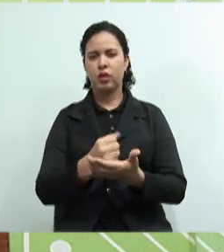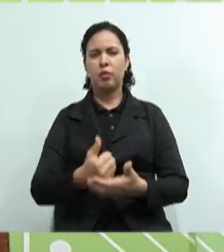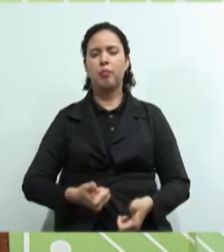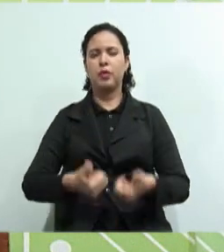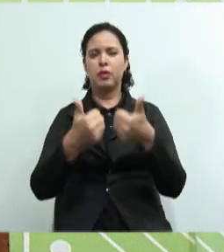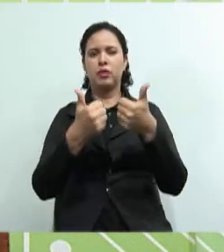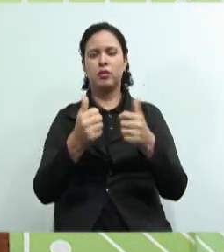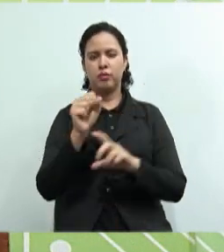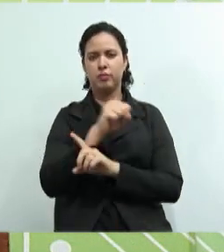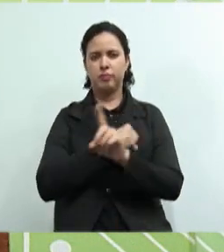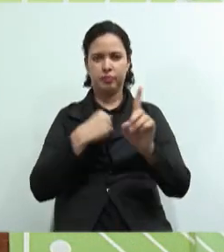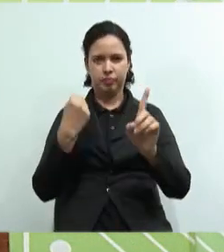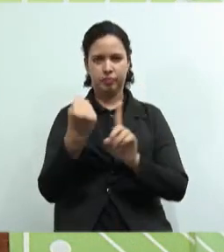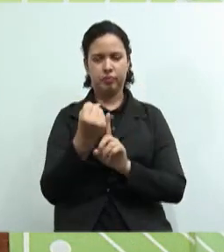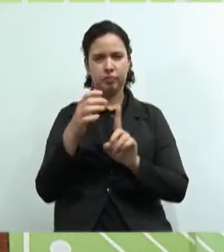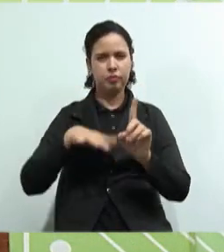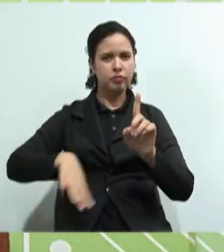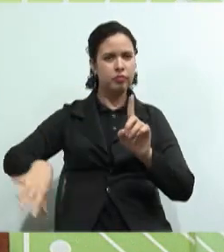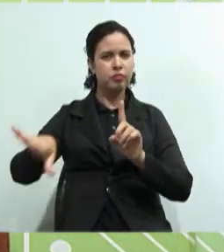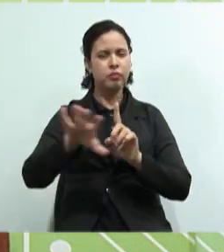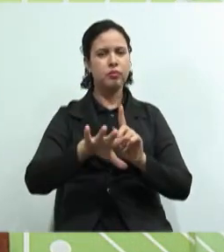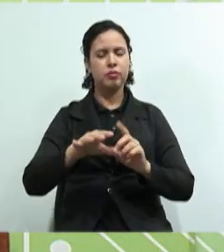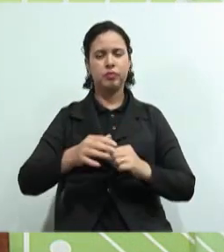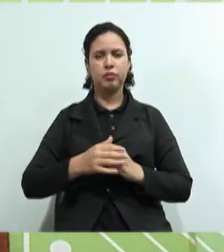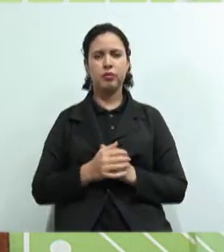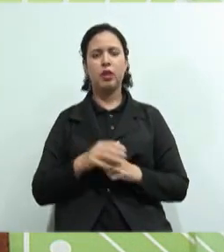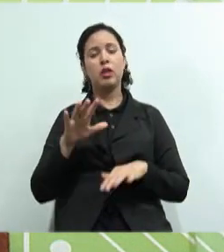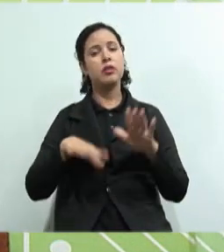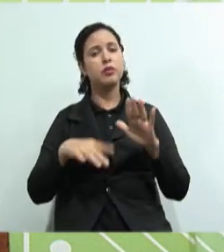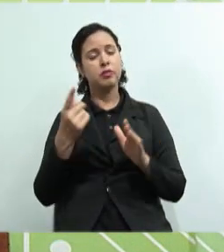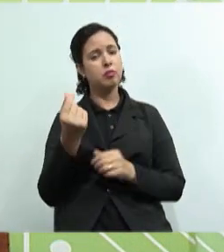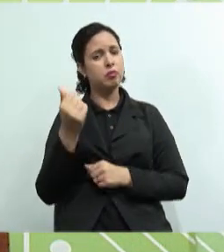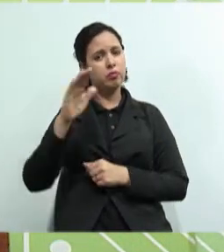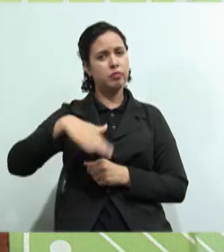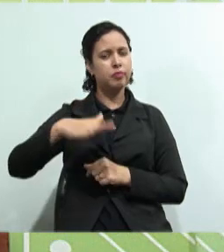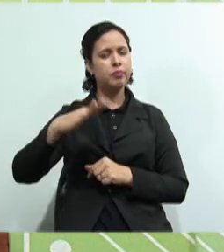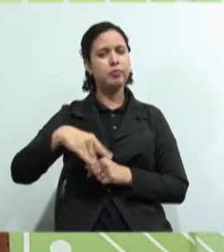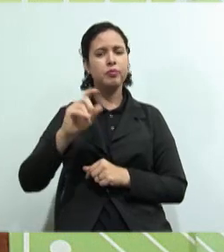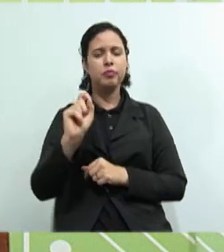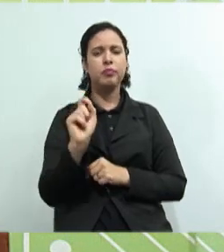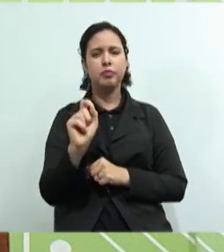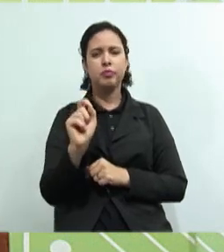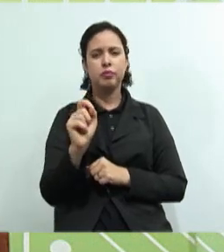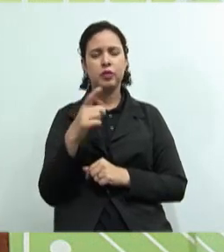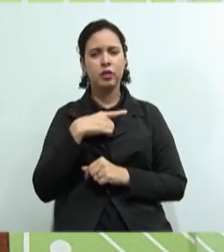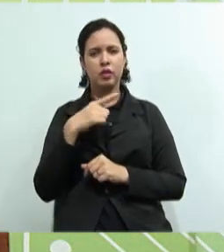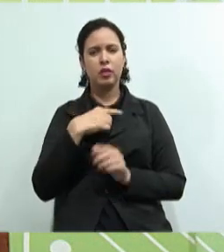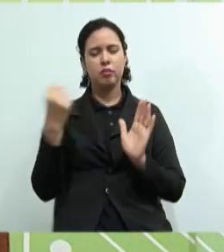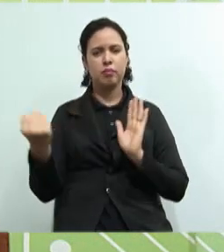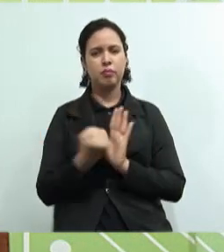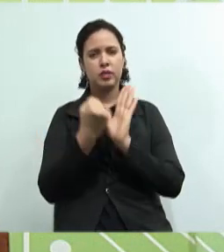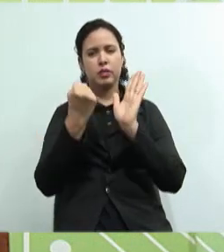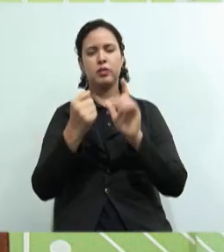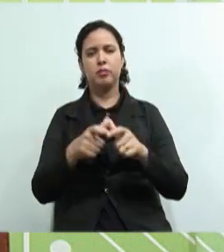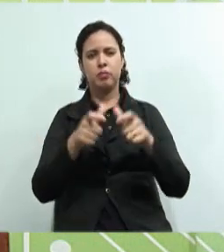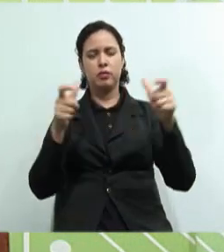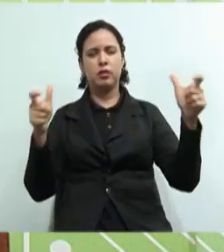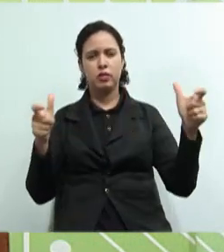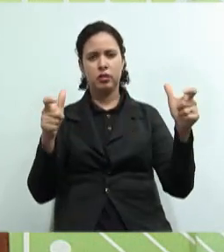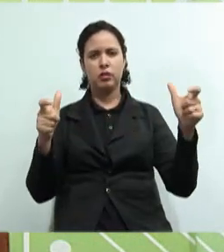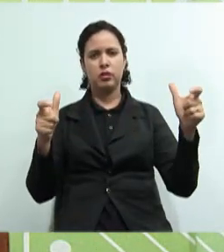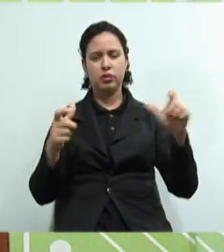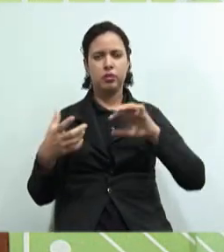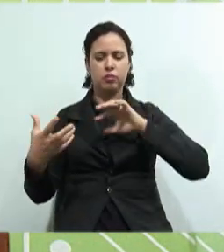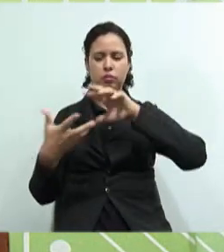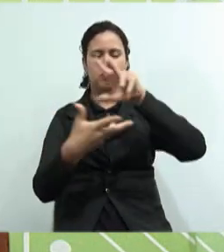nossa sociedade como um todo. Muitas vezes a opção mais barata é aquela que vai ter um impacto maior no meio ecológico e